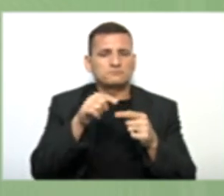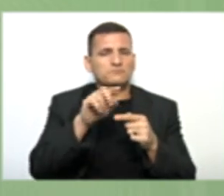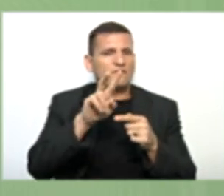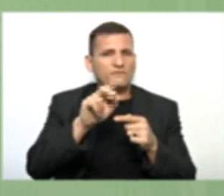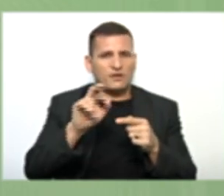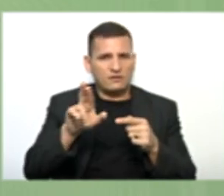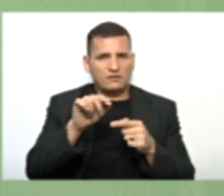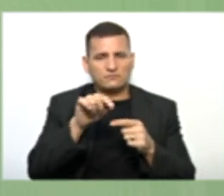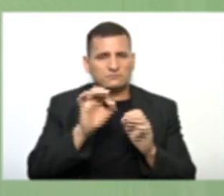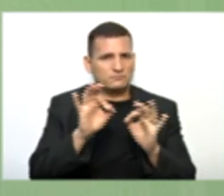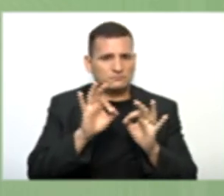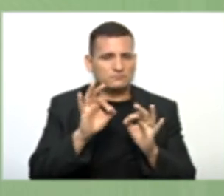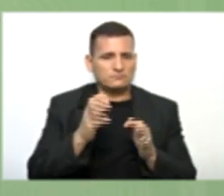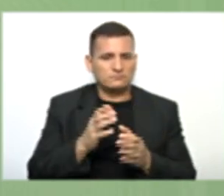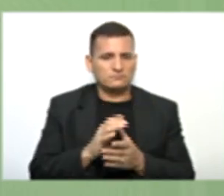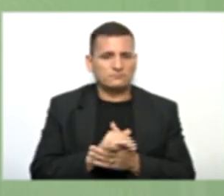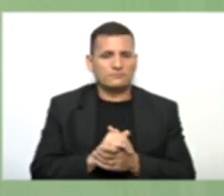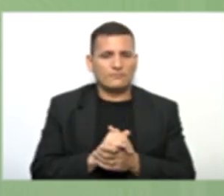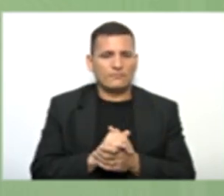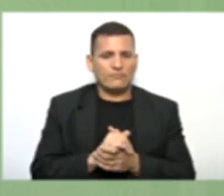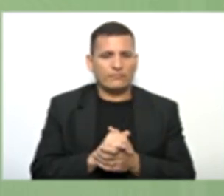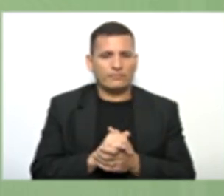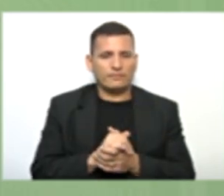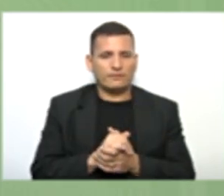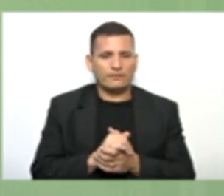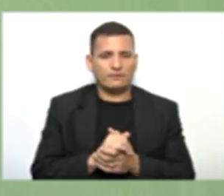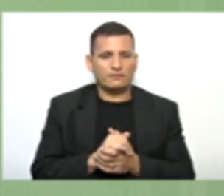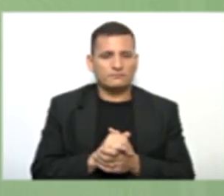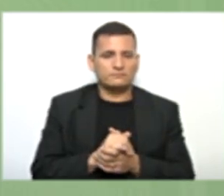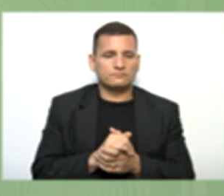bom? Lista, agora minha lista, tá? Minha